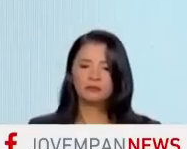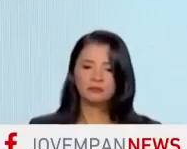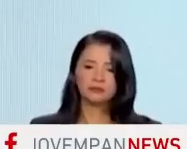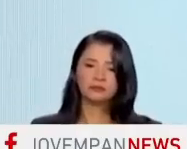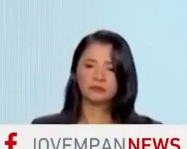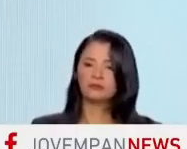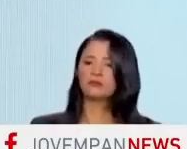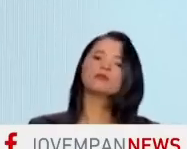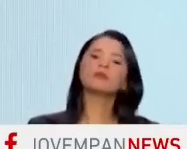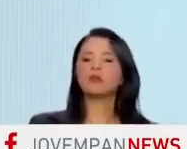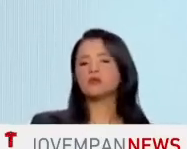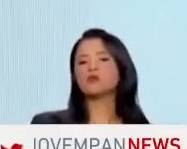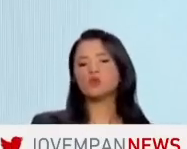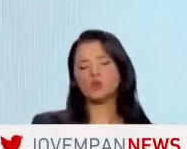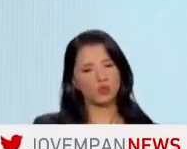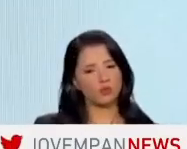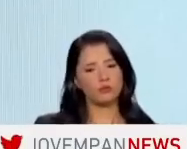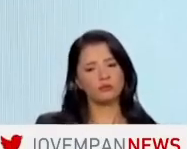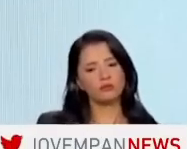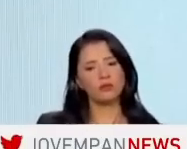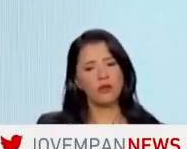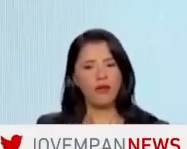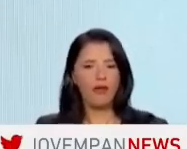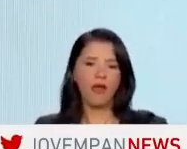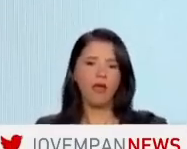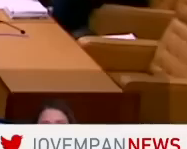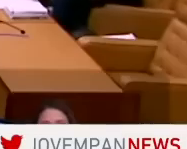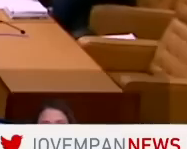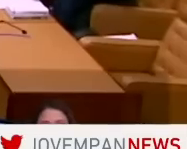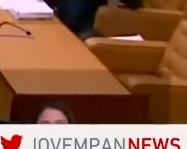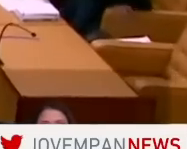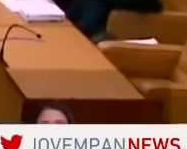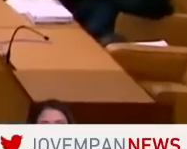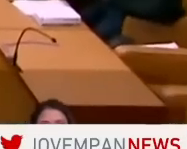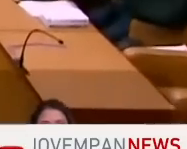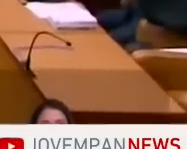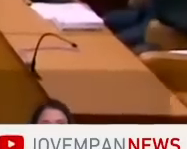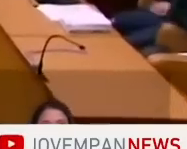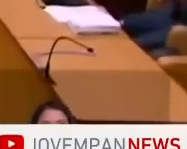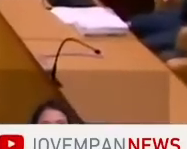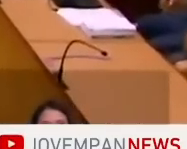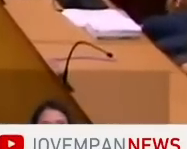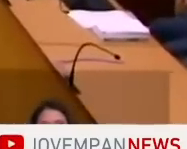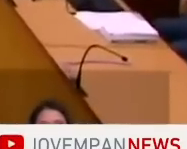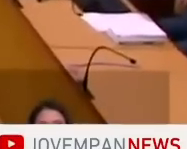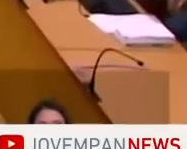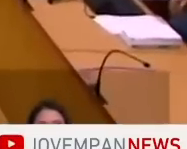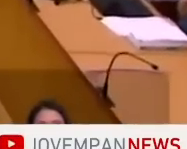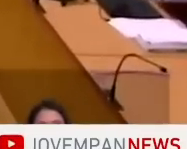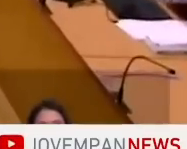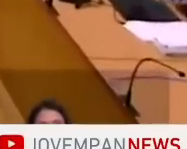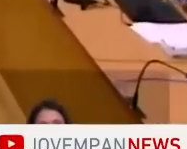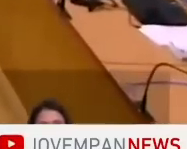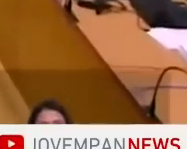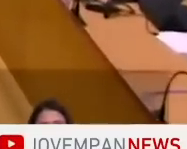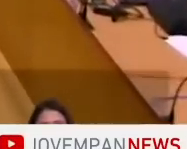atendendo, portanto, a esse decreto assinado pelo presidente Lula. Agora, o caso está sendo analisado em definitivo pelo plenário